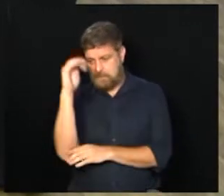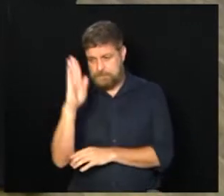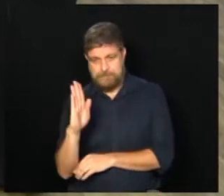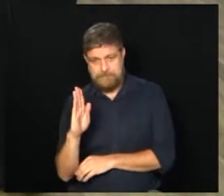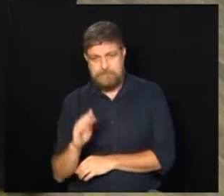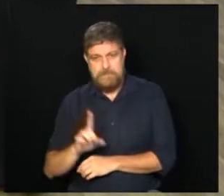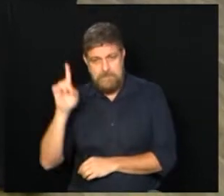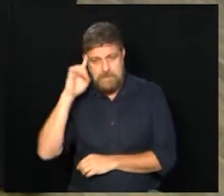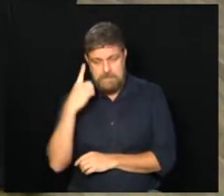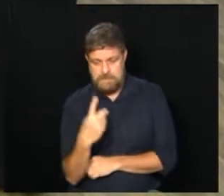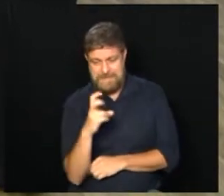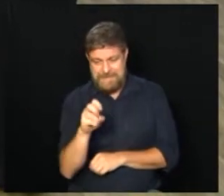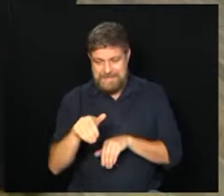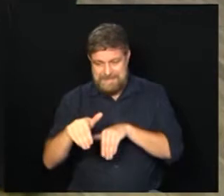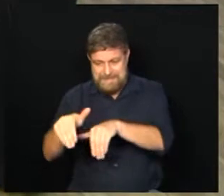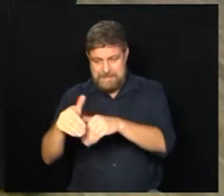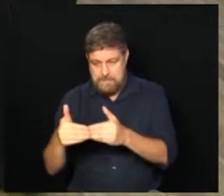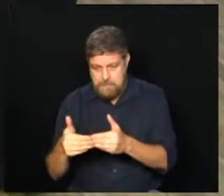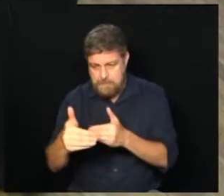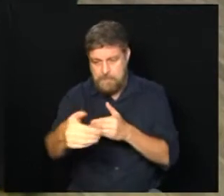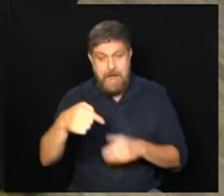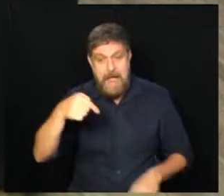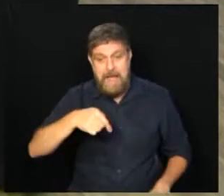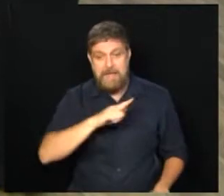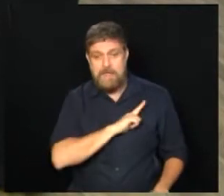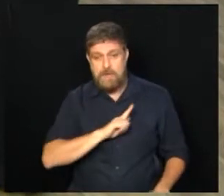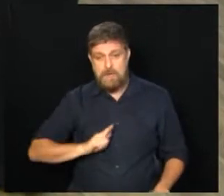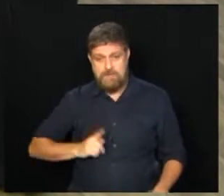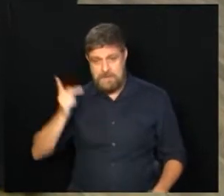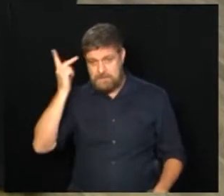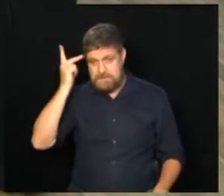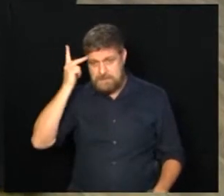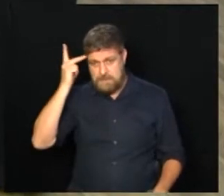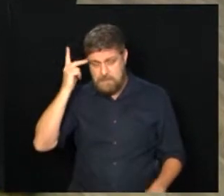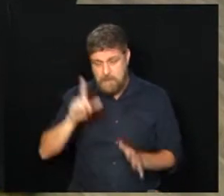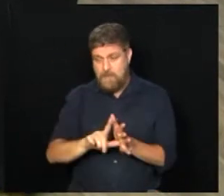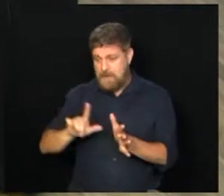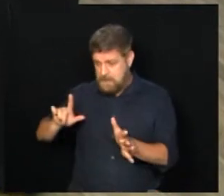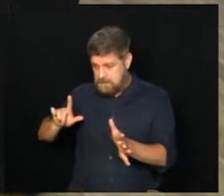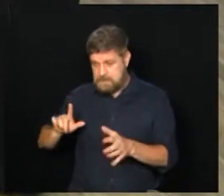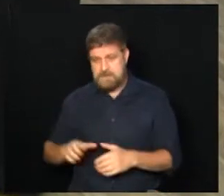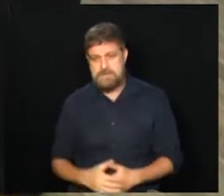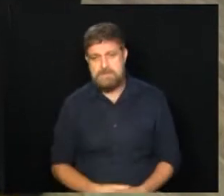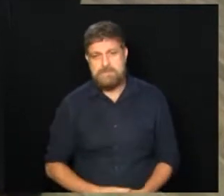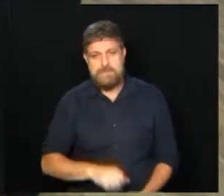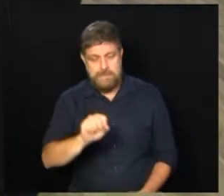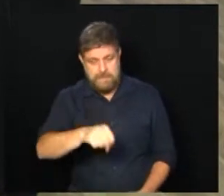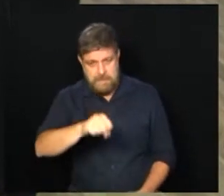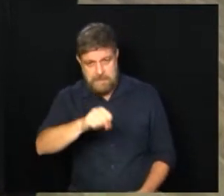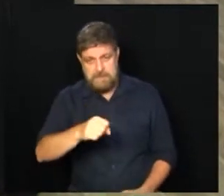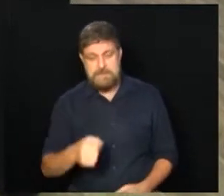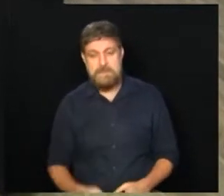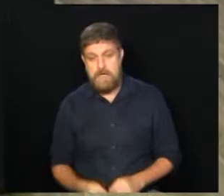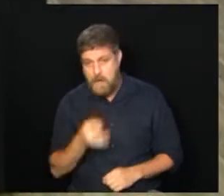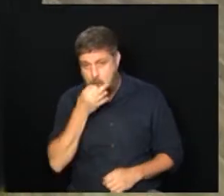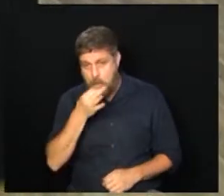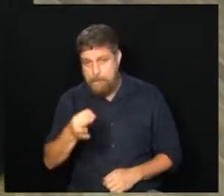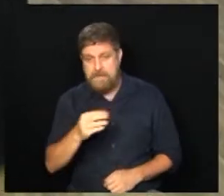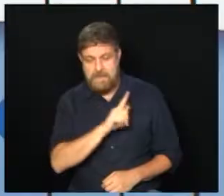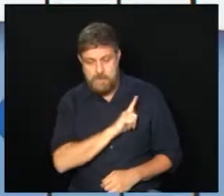do dia 15 de setembro. Aqui no estado de São Paulo, isso vai ser antecipado? Isso, de acordo com o